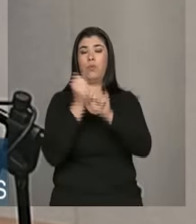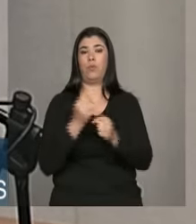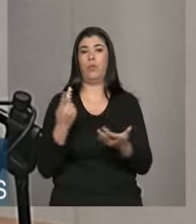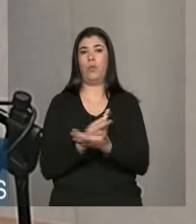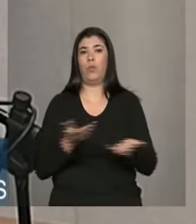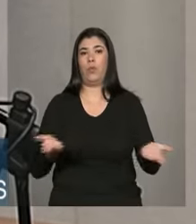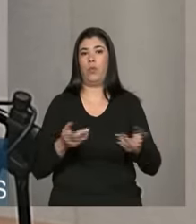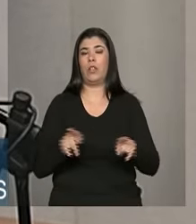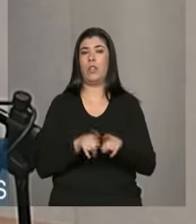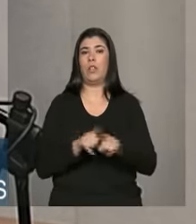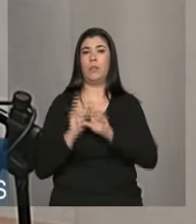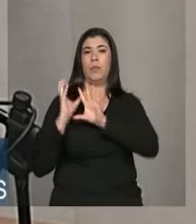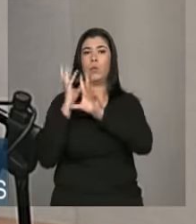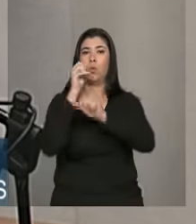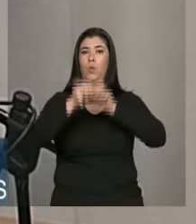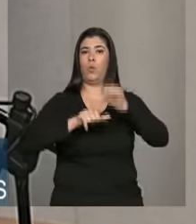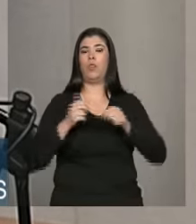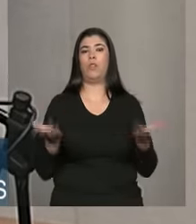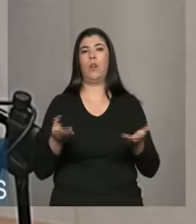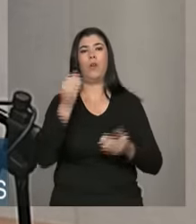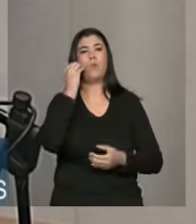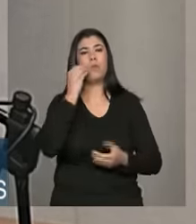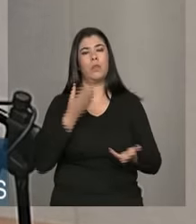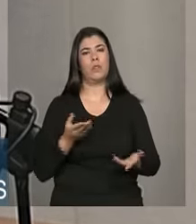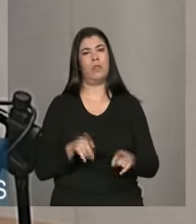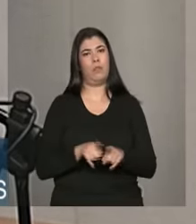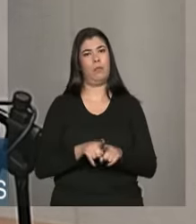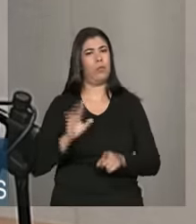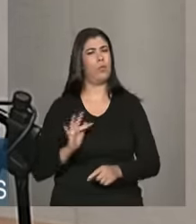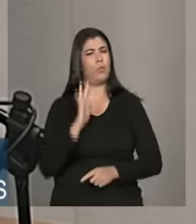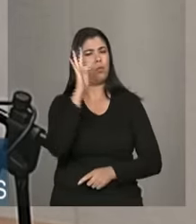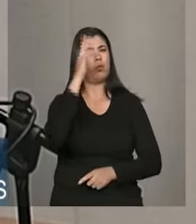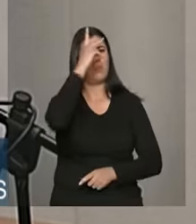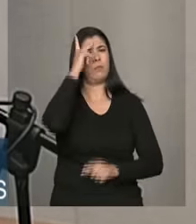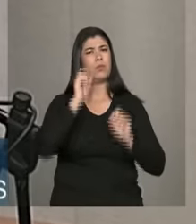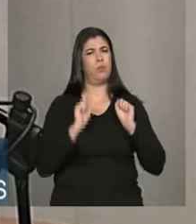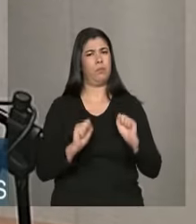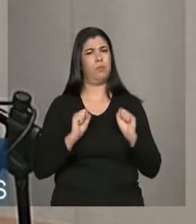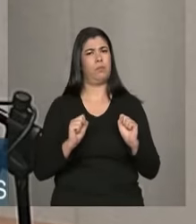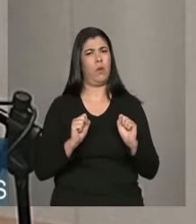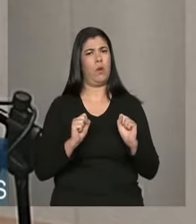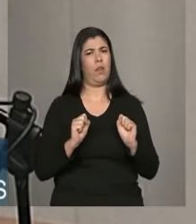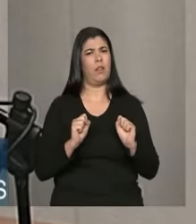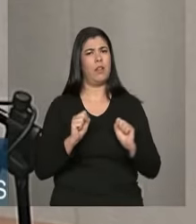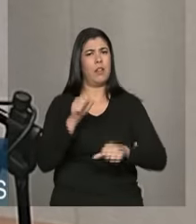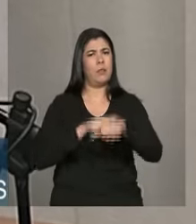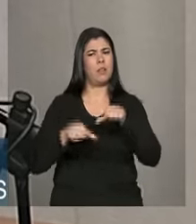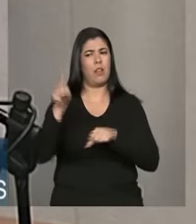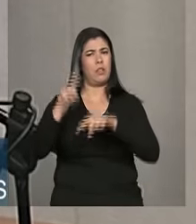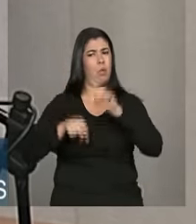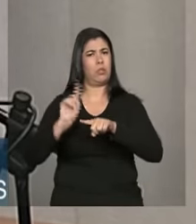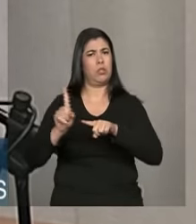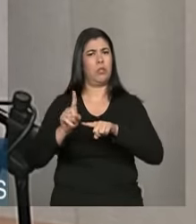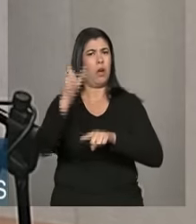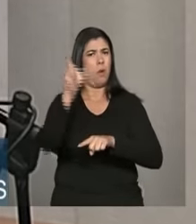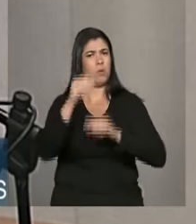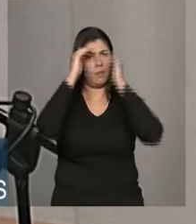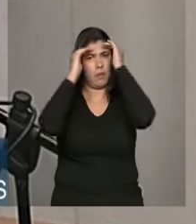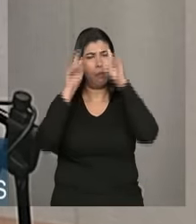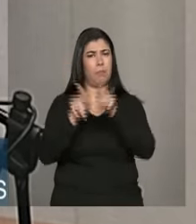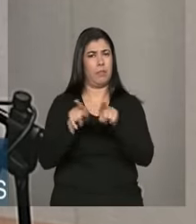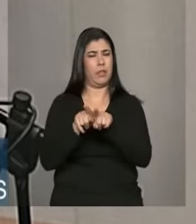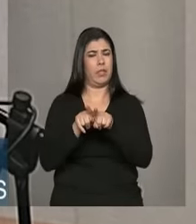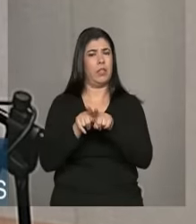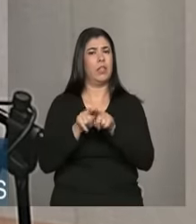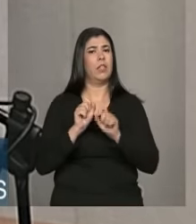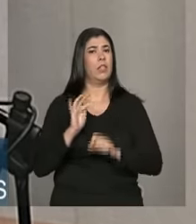como mas com o momento histórico que hoje vivemos Oxalá as pessoas sejam menos objeto Oxalá consigamos fazer com que